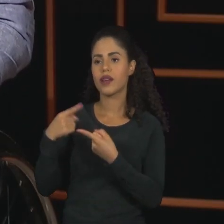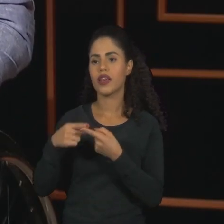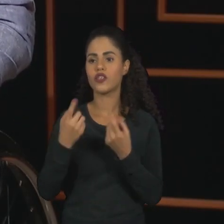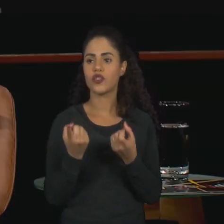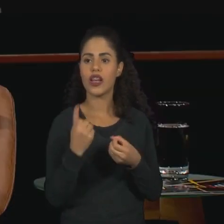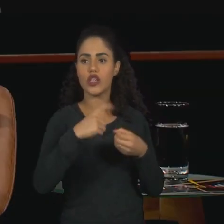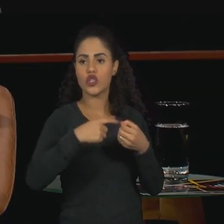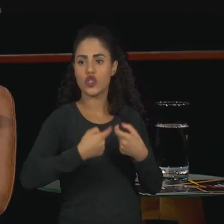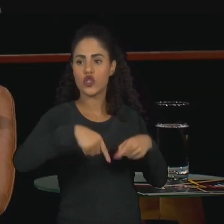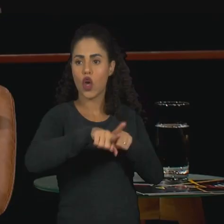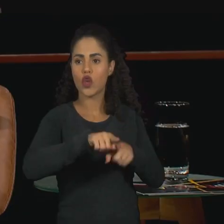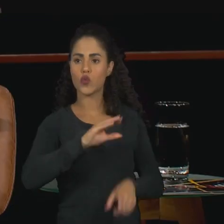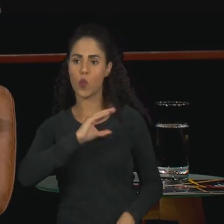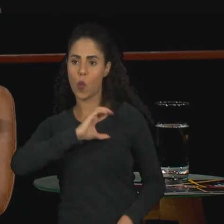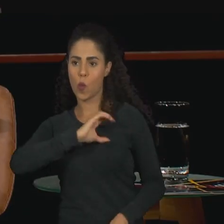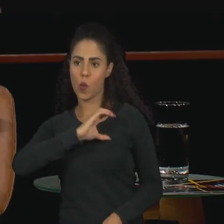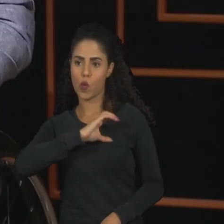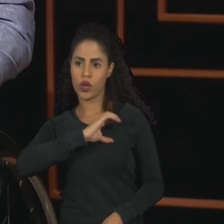Corinthians.